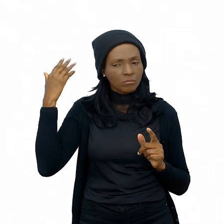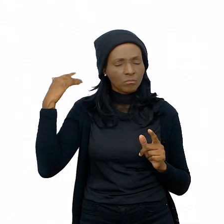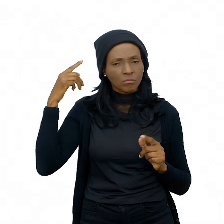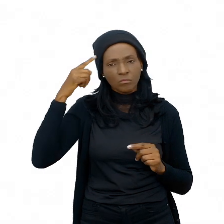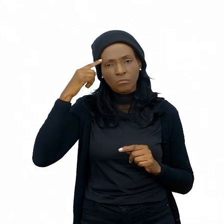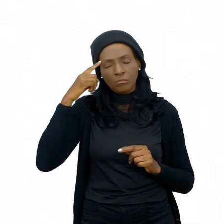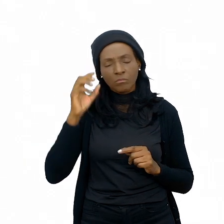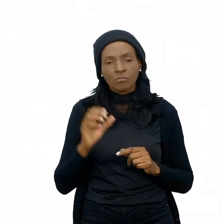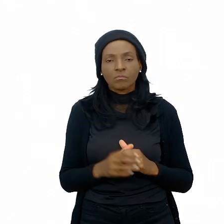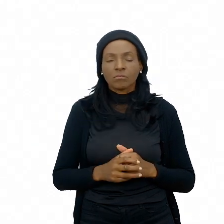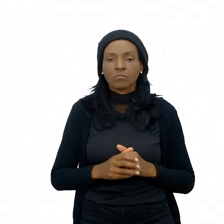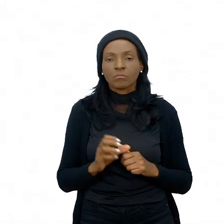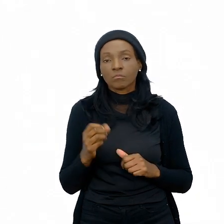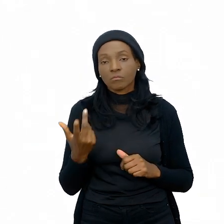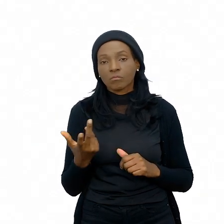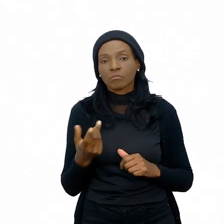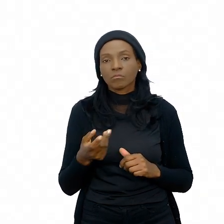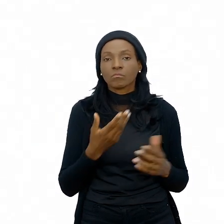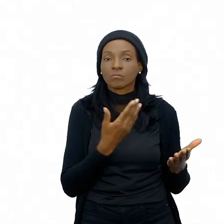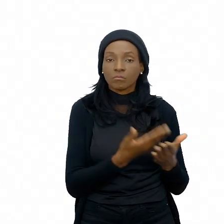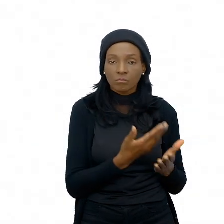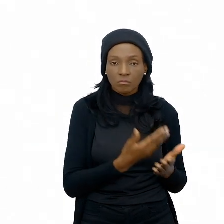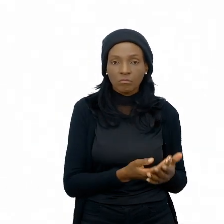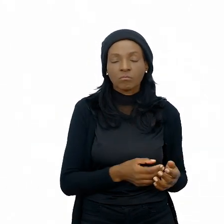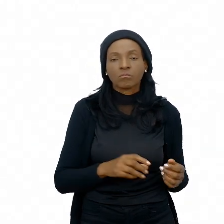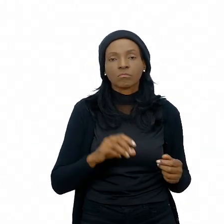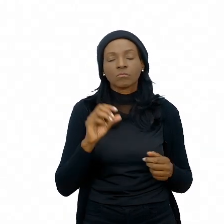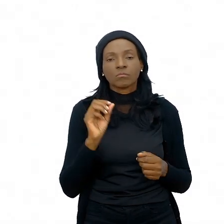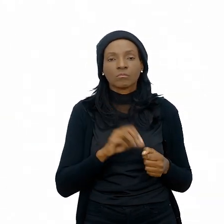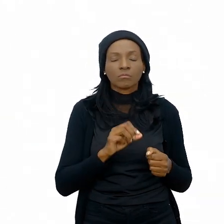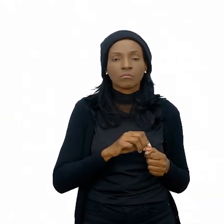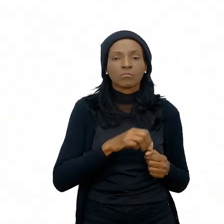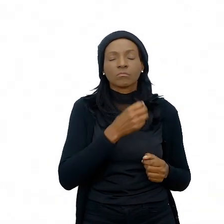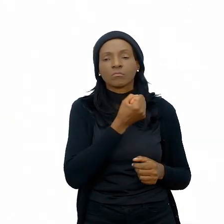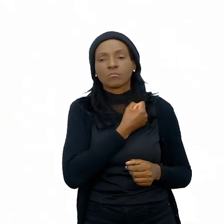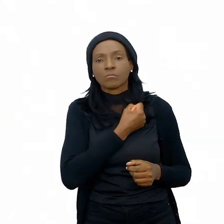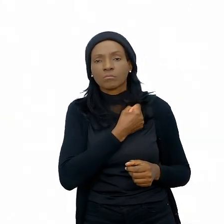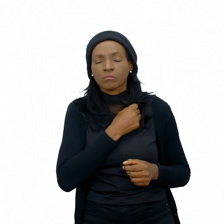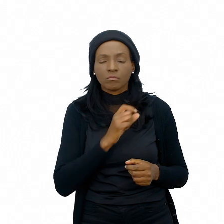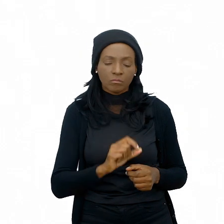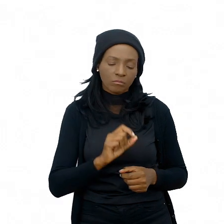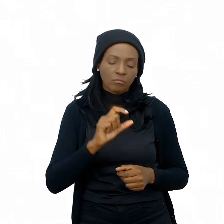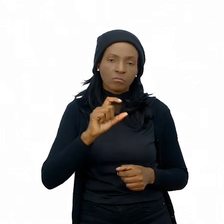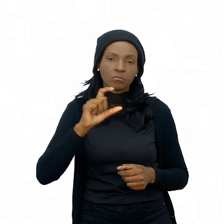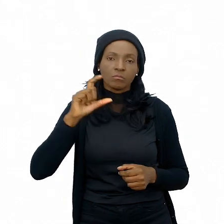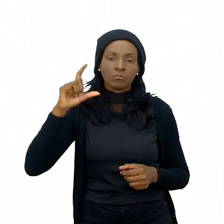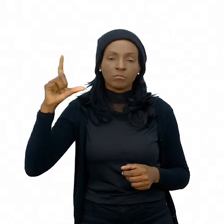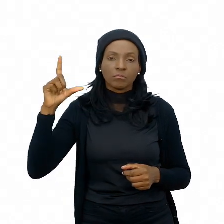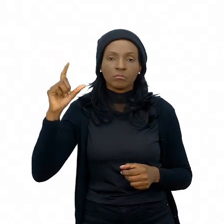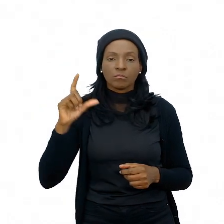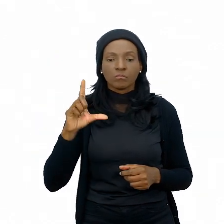ou seja, que os estudantes construíam os números em uma crescente, Lerner e